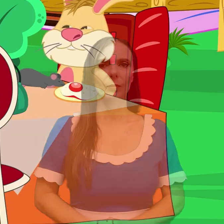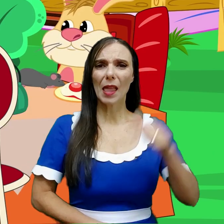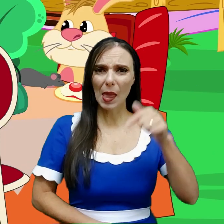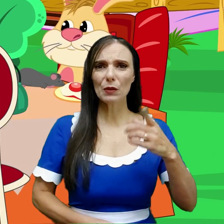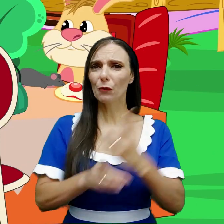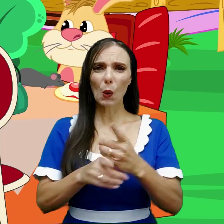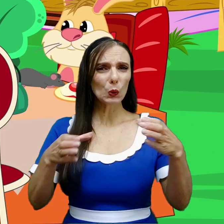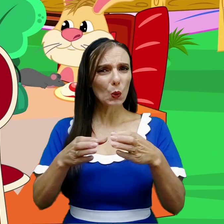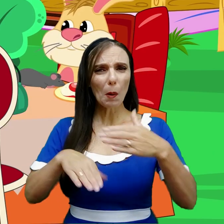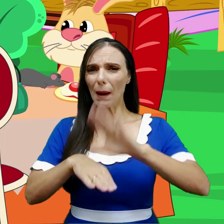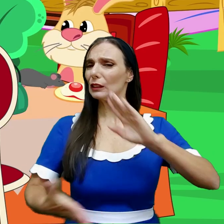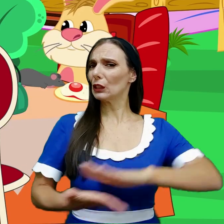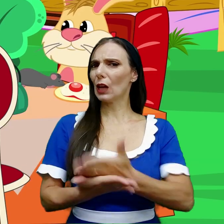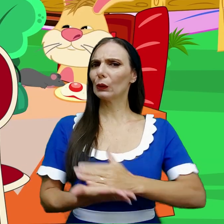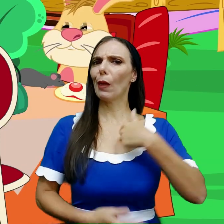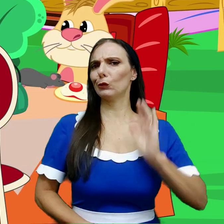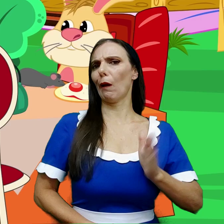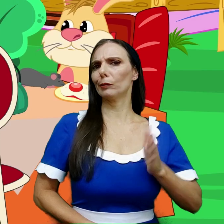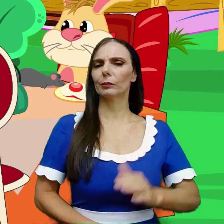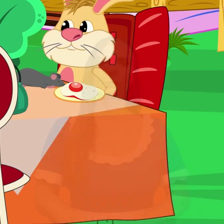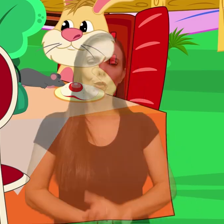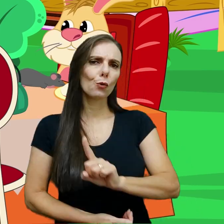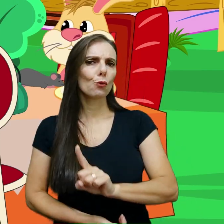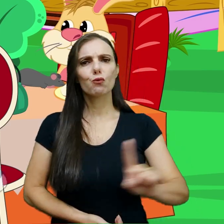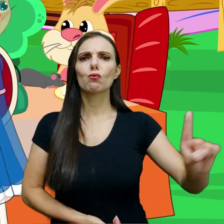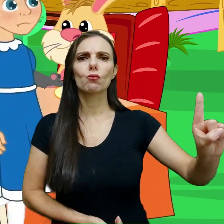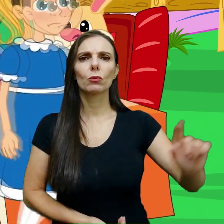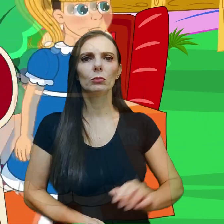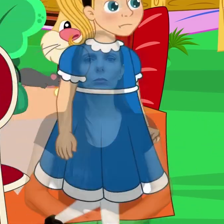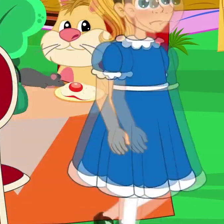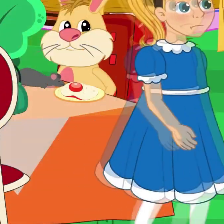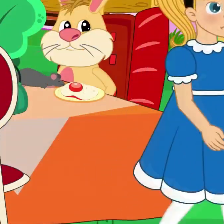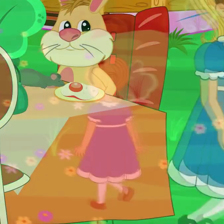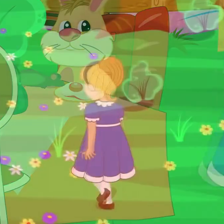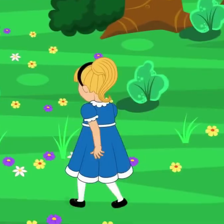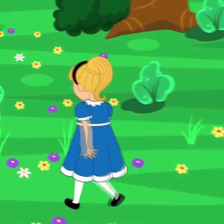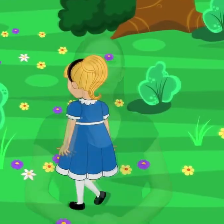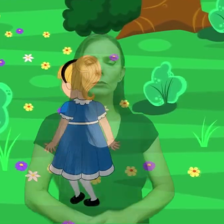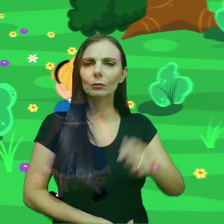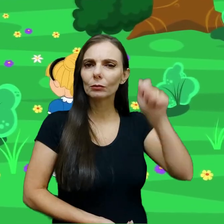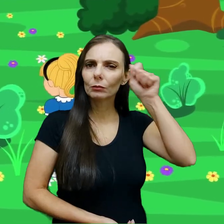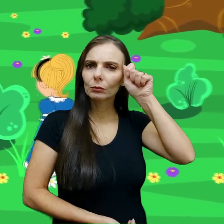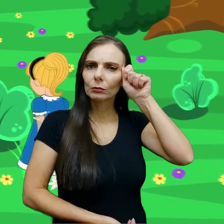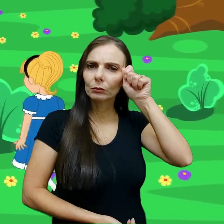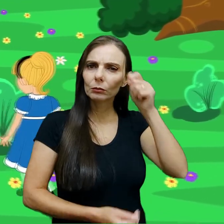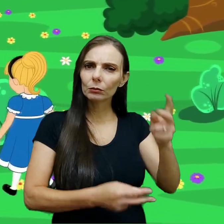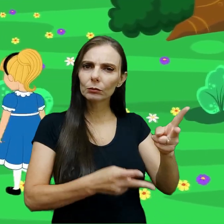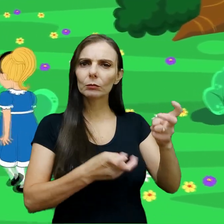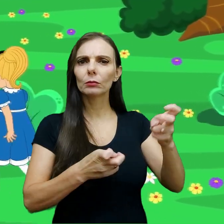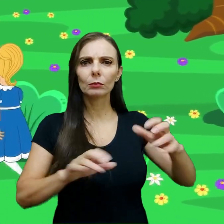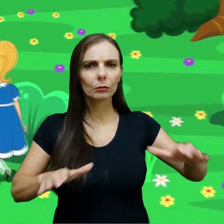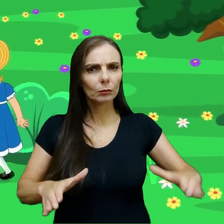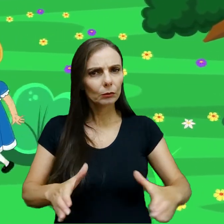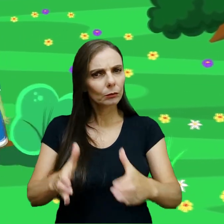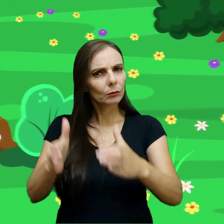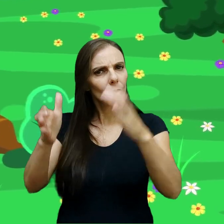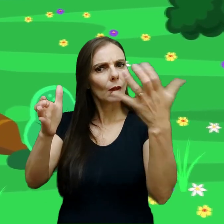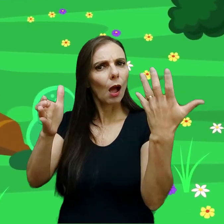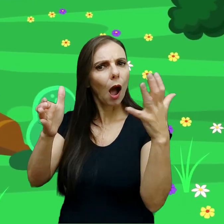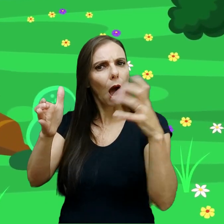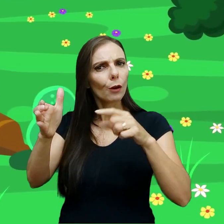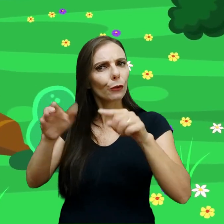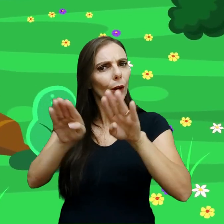março. Esta foi a reunião mais estúpida que eu já tive! E retirou-se. Alice notou uma porta no tronco